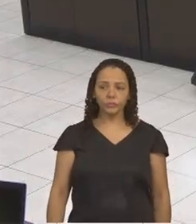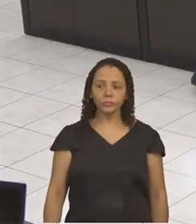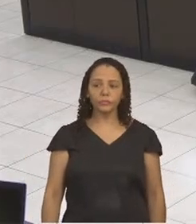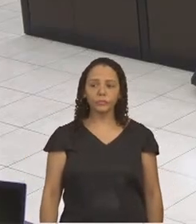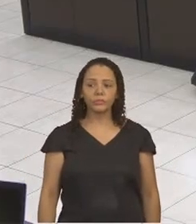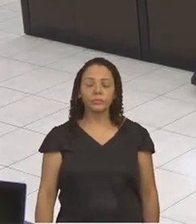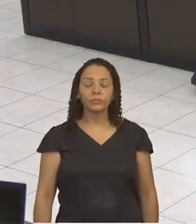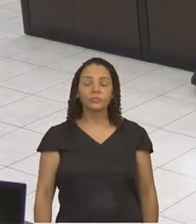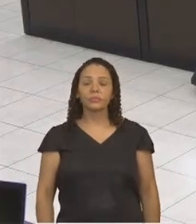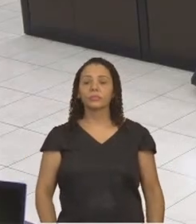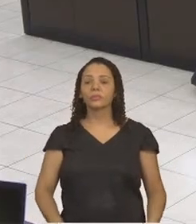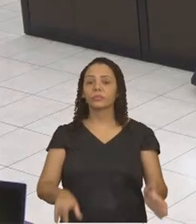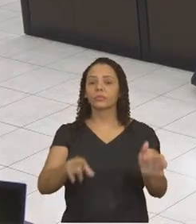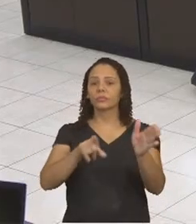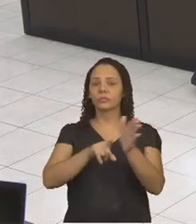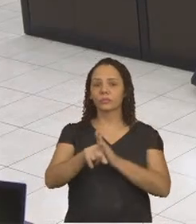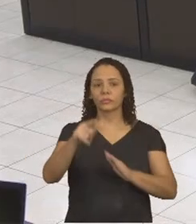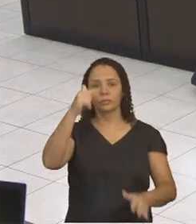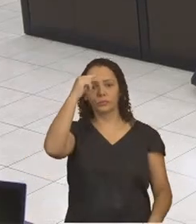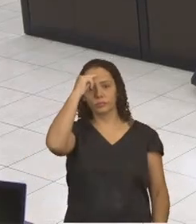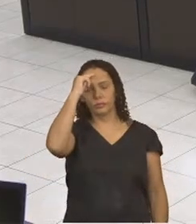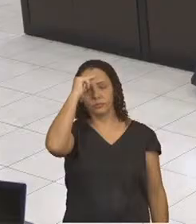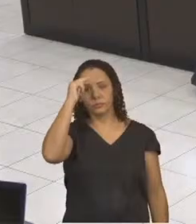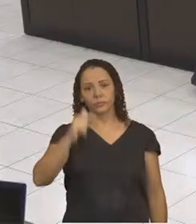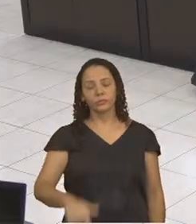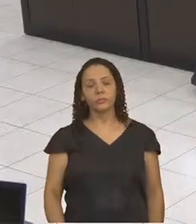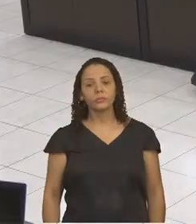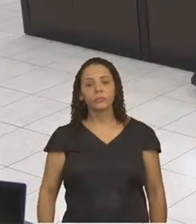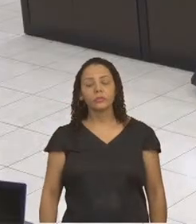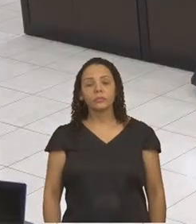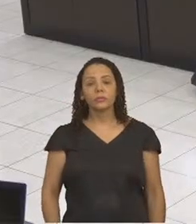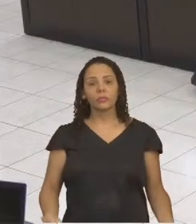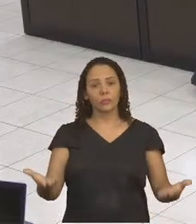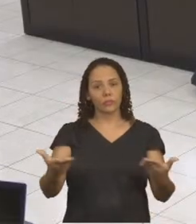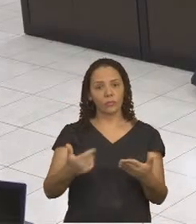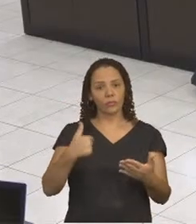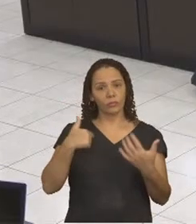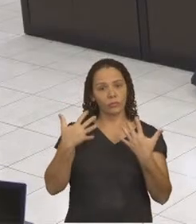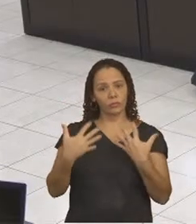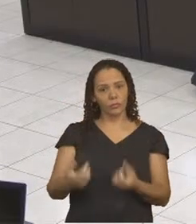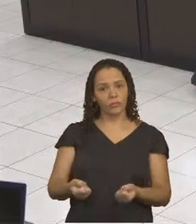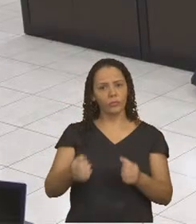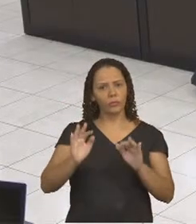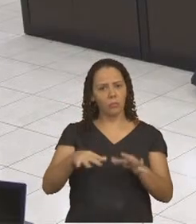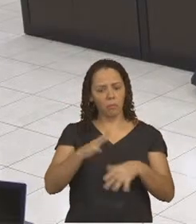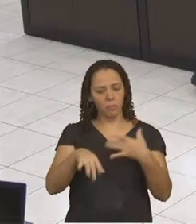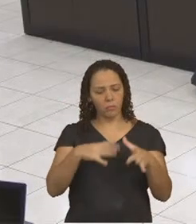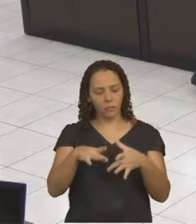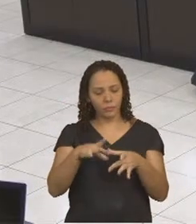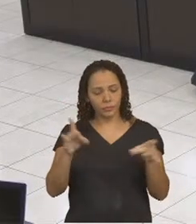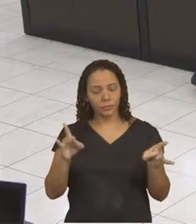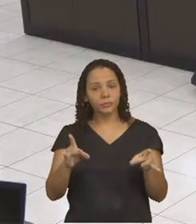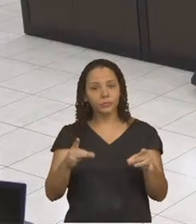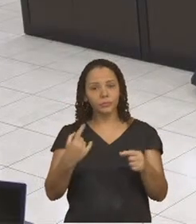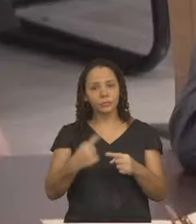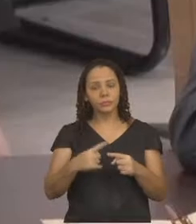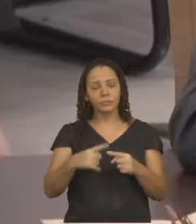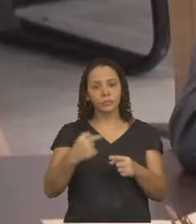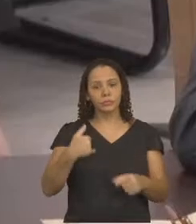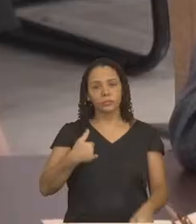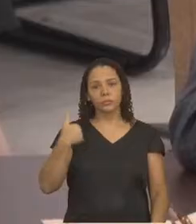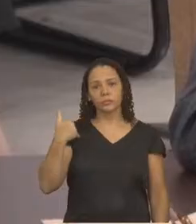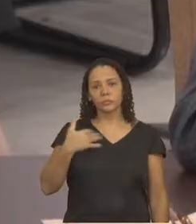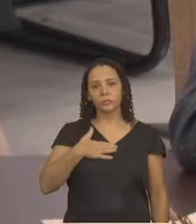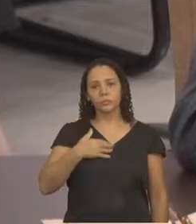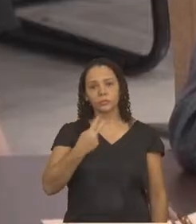Como voto o vereador Luiz Flávio. Olha, hoje recebo aqui já um presente adiantado, porque o meu aniversário é